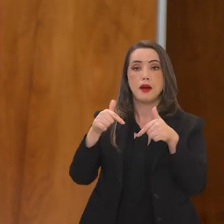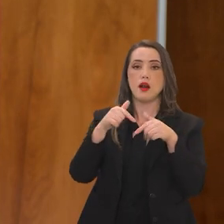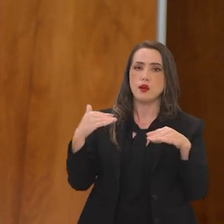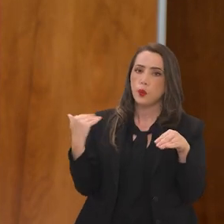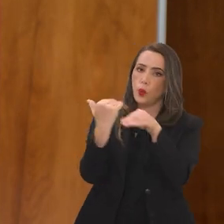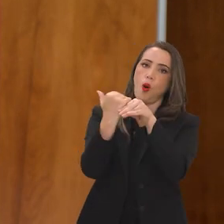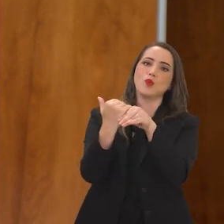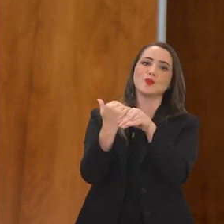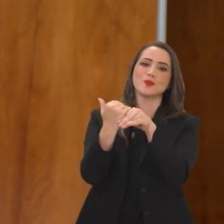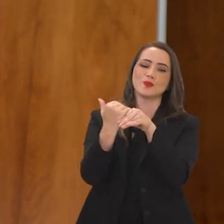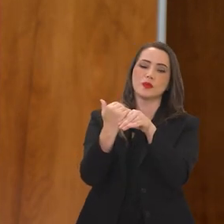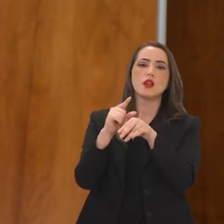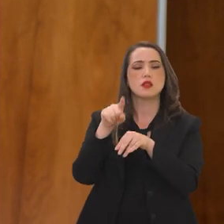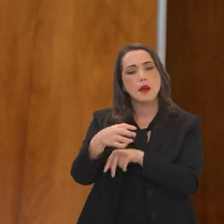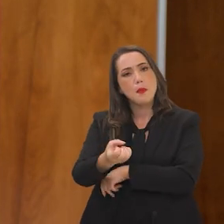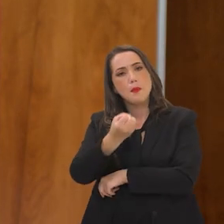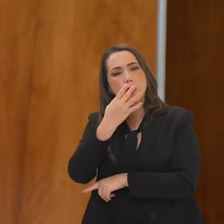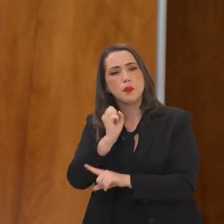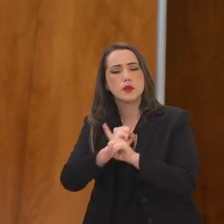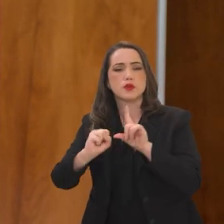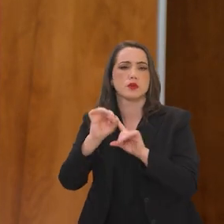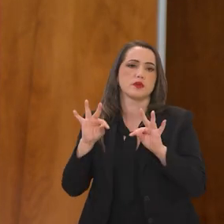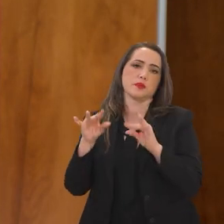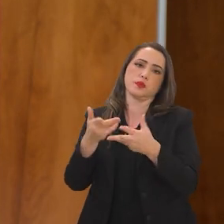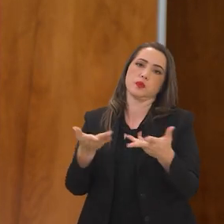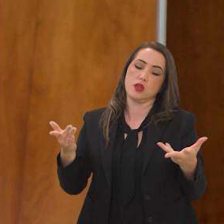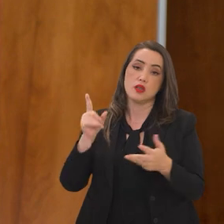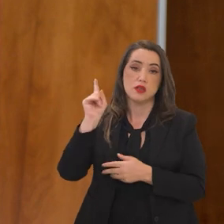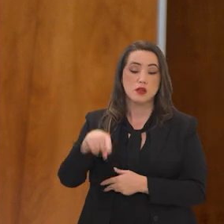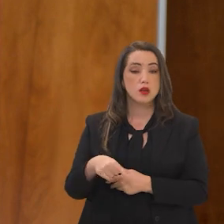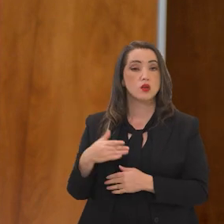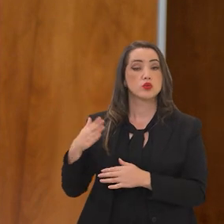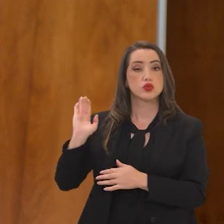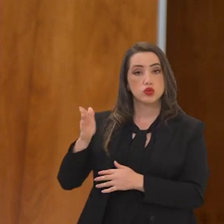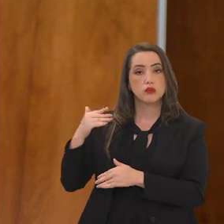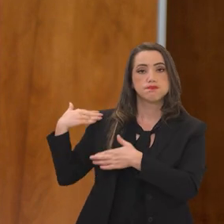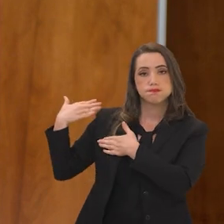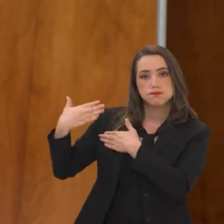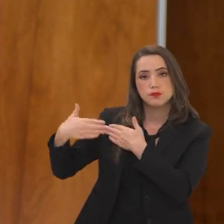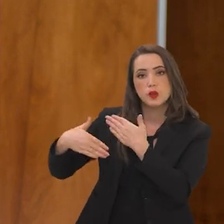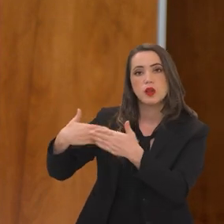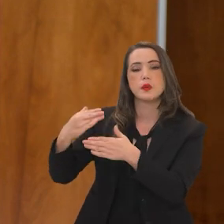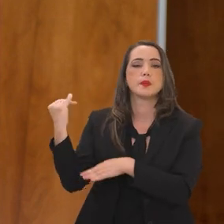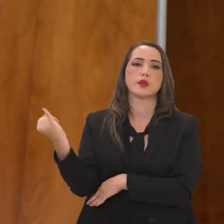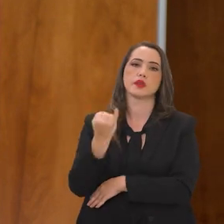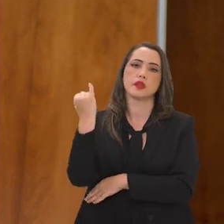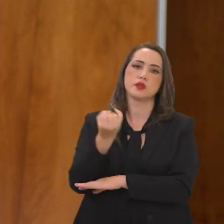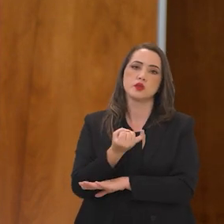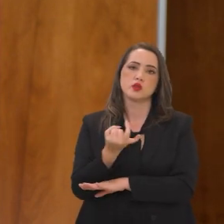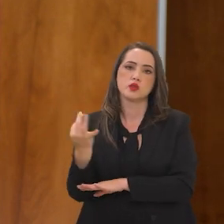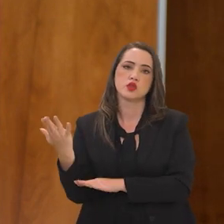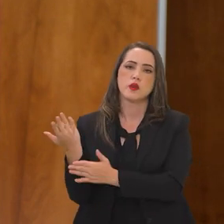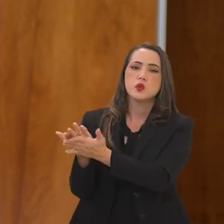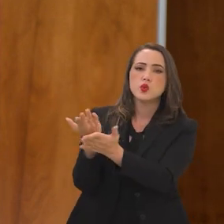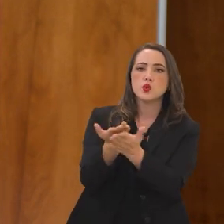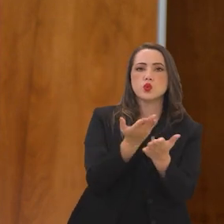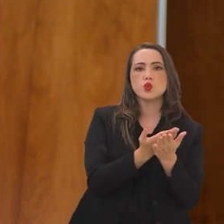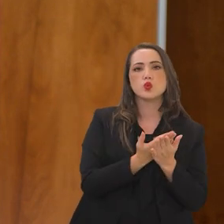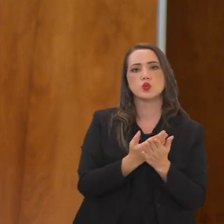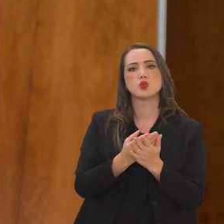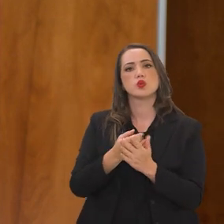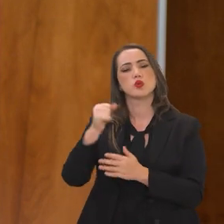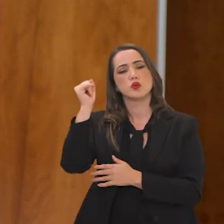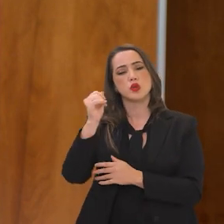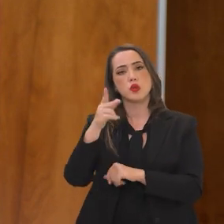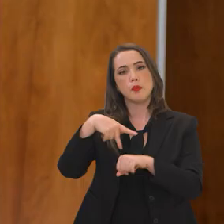mecanismos de Equidade isso beneficia a sociedade como um todo né então isso já tá hoje bastante destacado em vários estudos que um